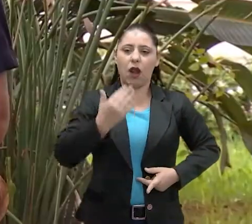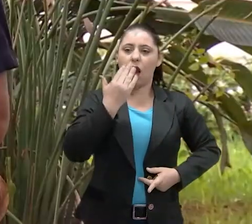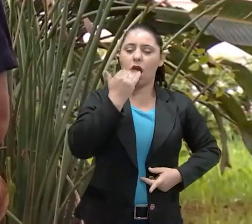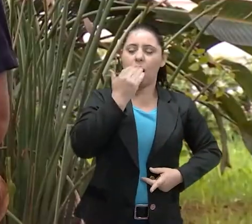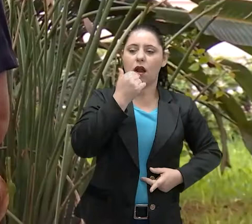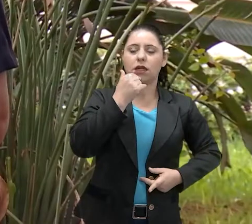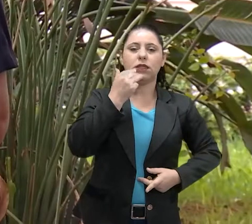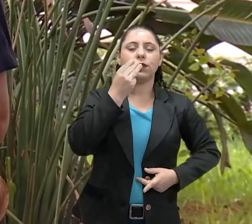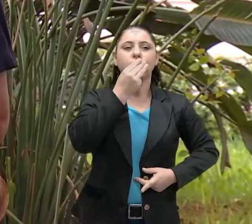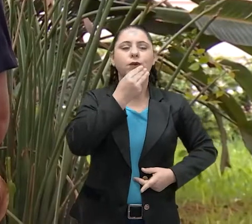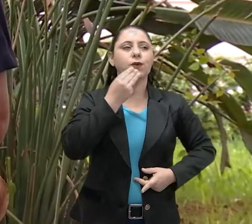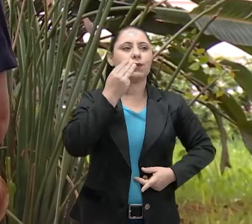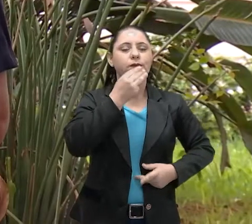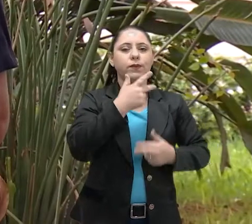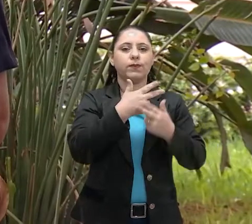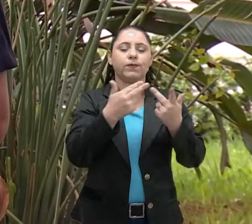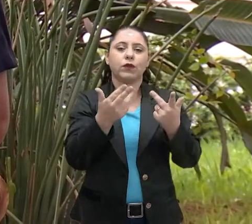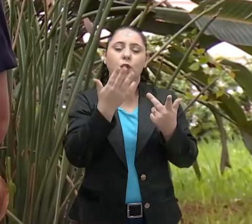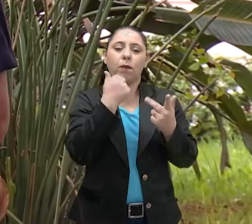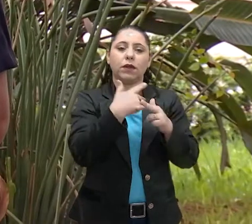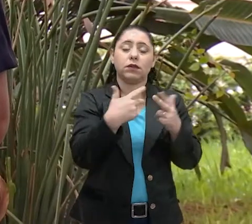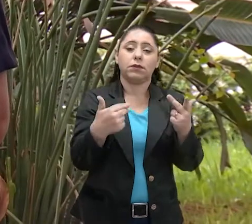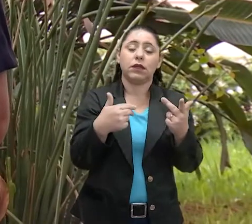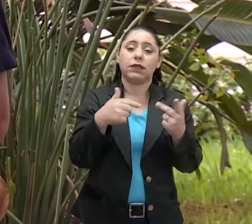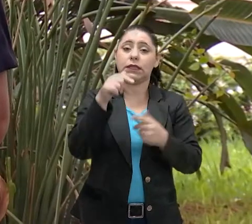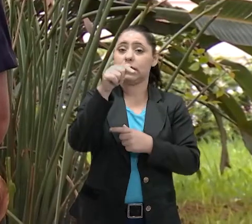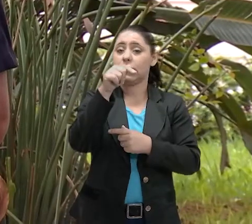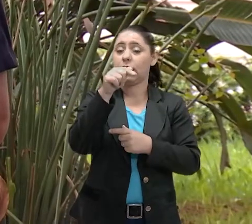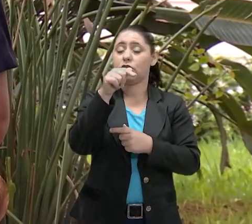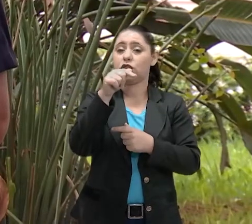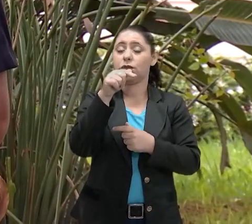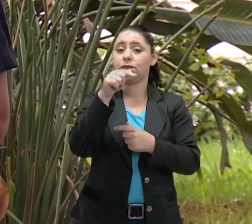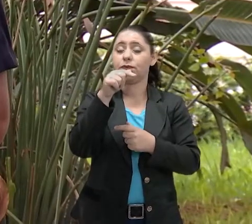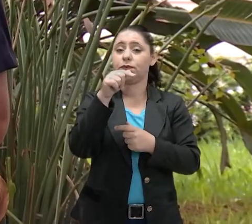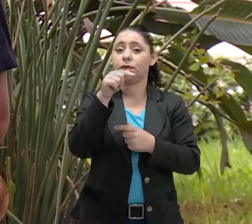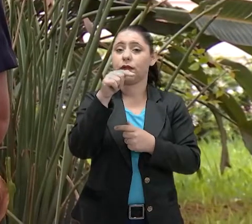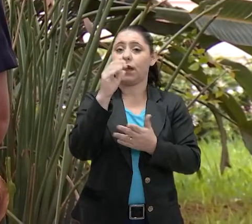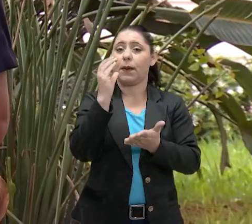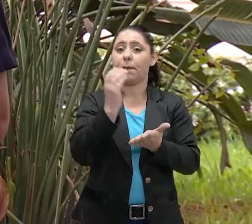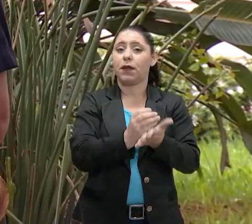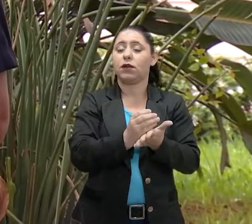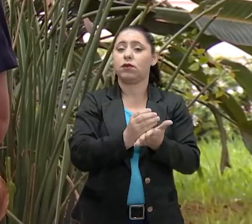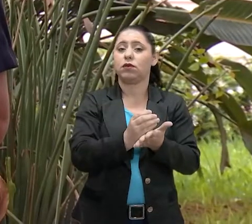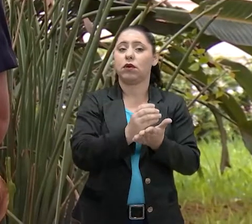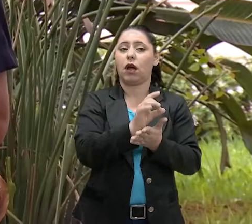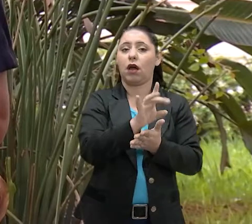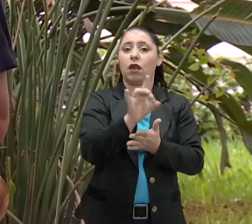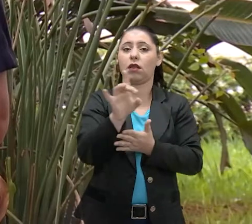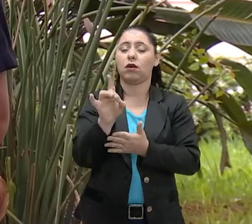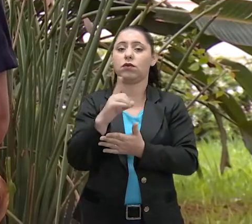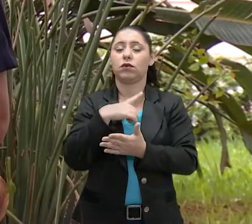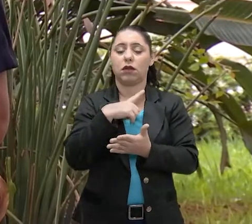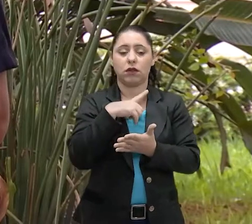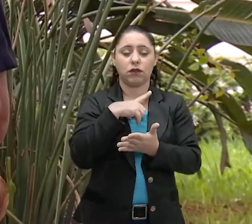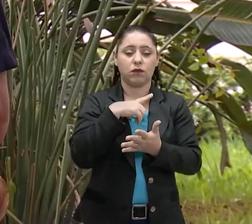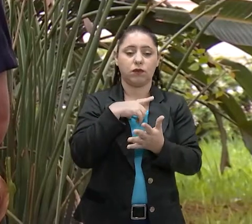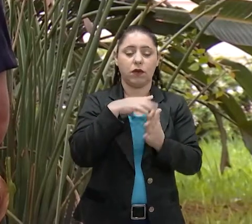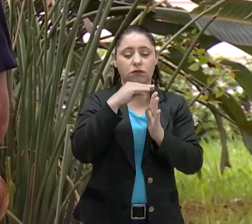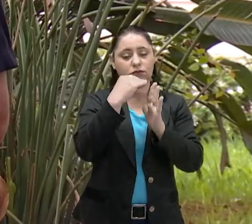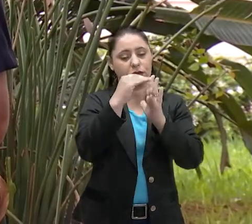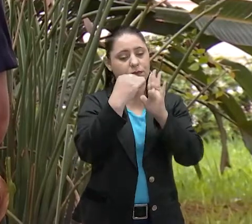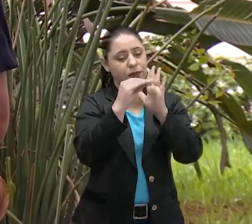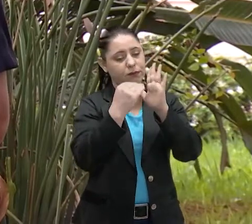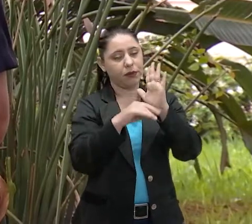sabores dos alimentos. Então o livro tem 7 capítulos. Em cada capítulo eu